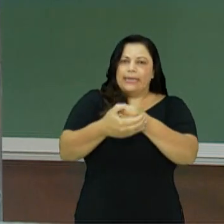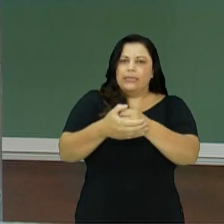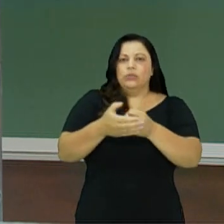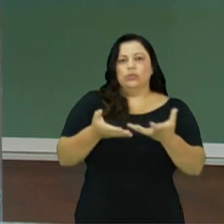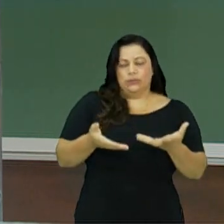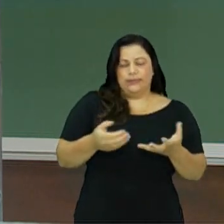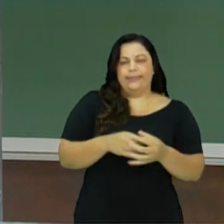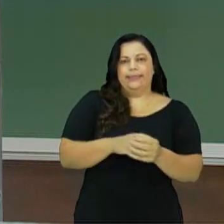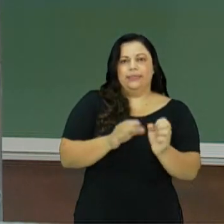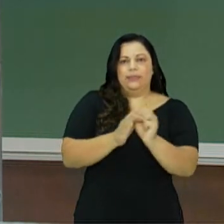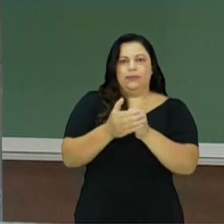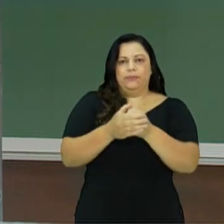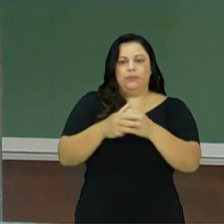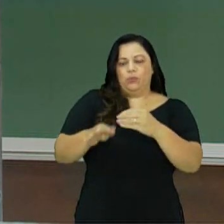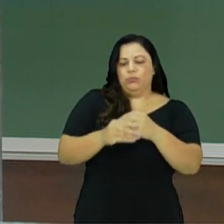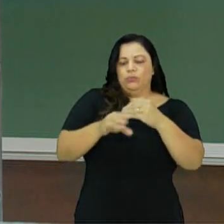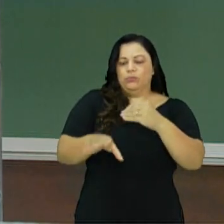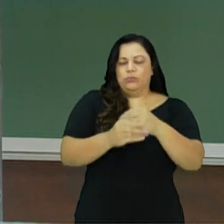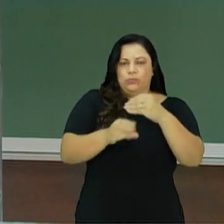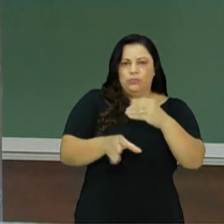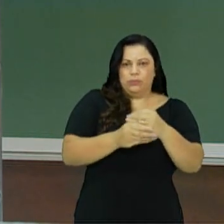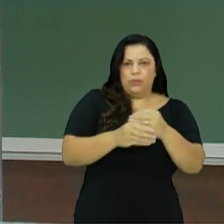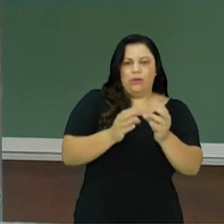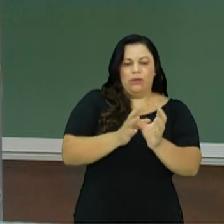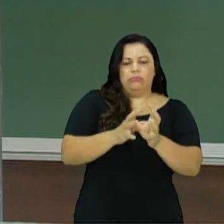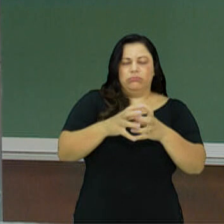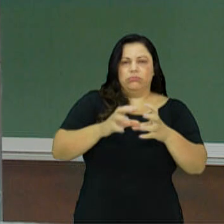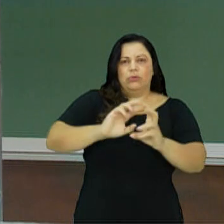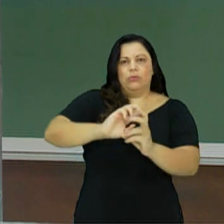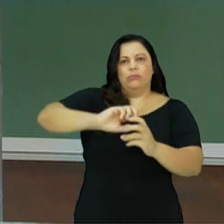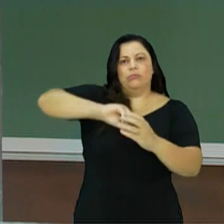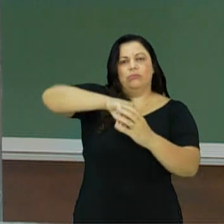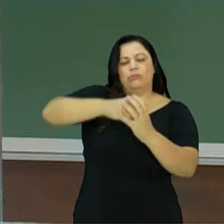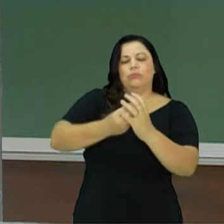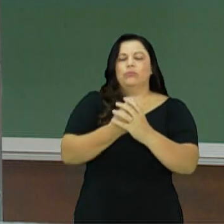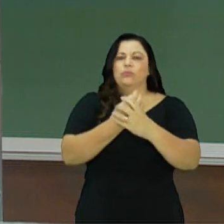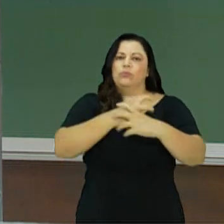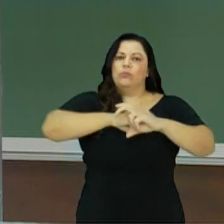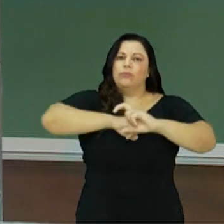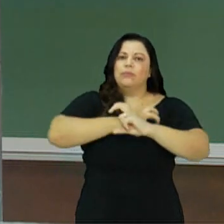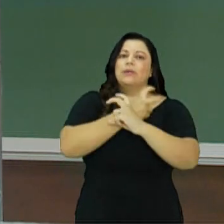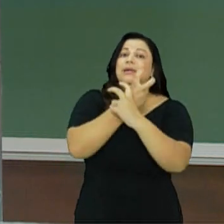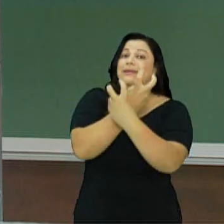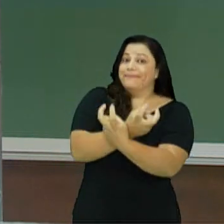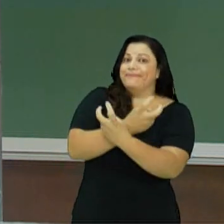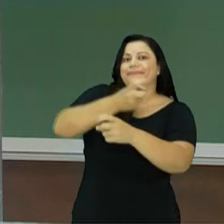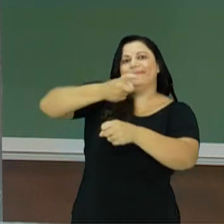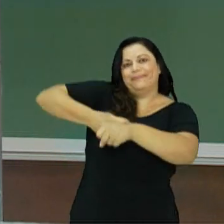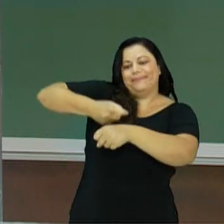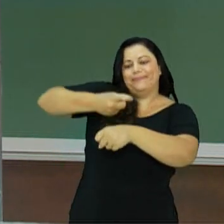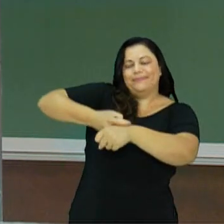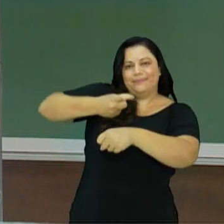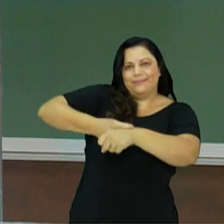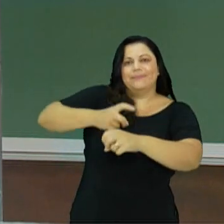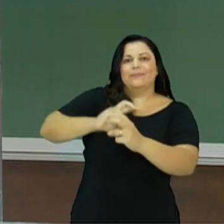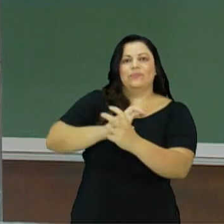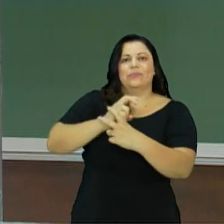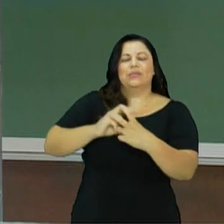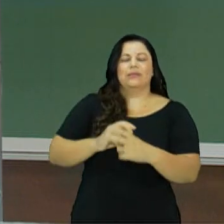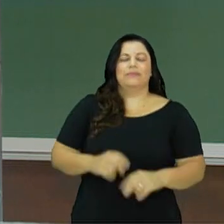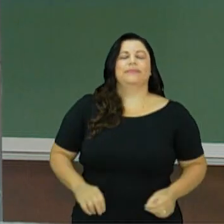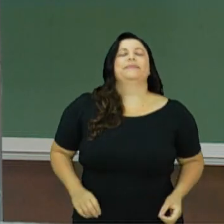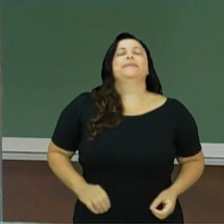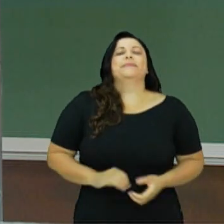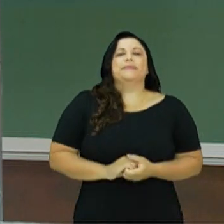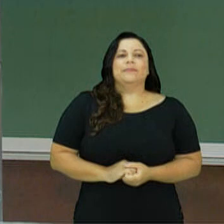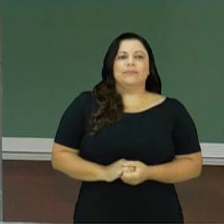quê? Deposição de sais de cálcio até se transformar numa estrutura mais rígida, né, que seria ali a parte